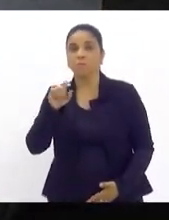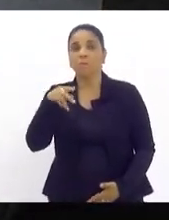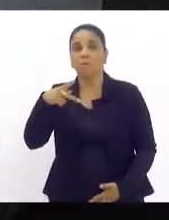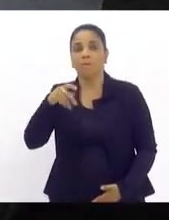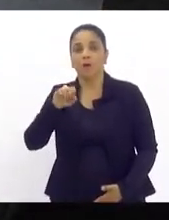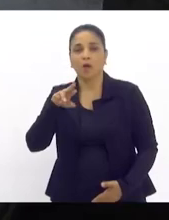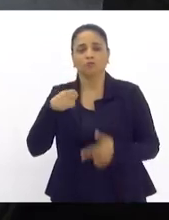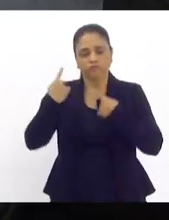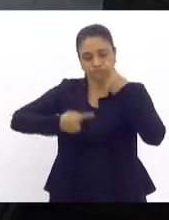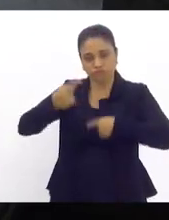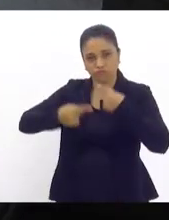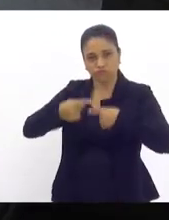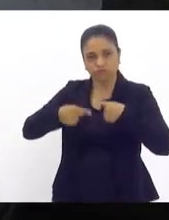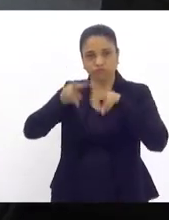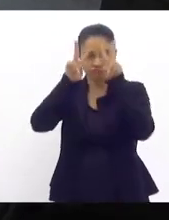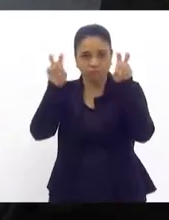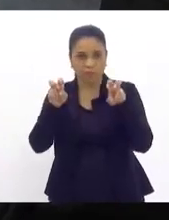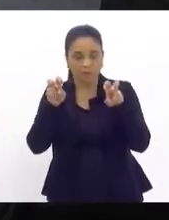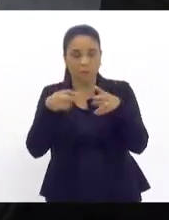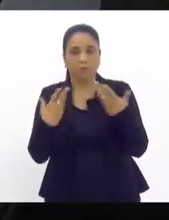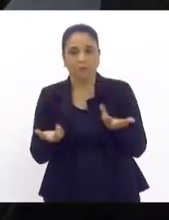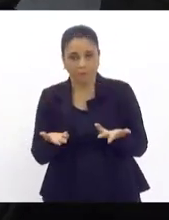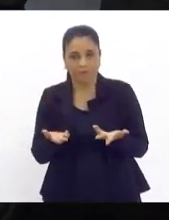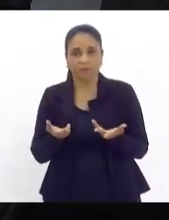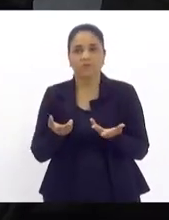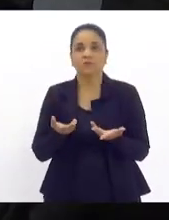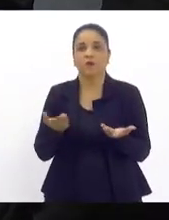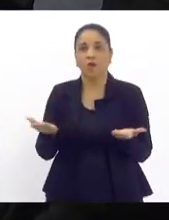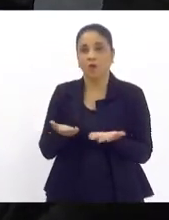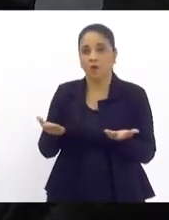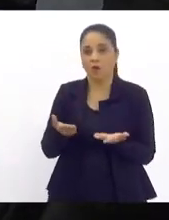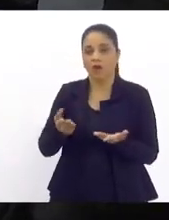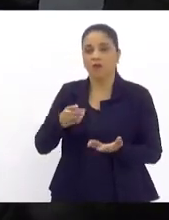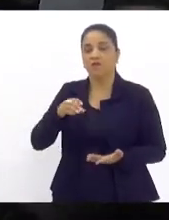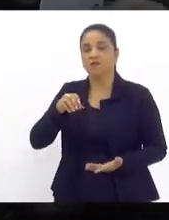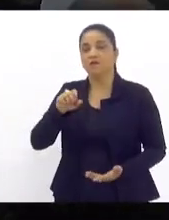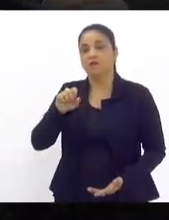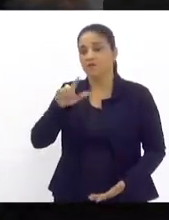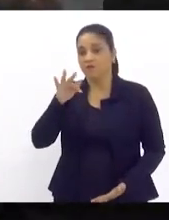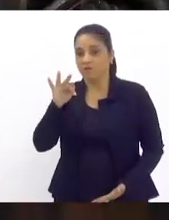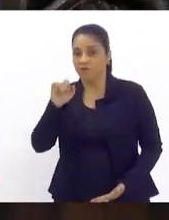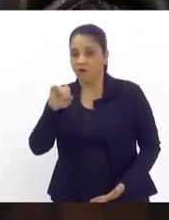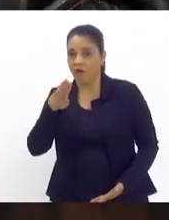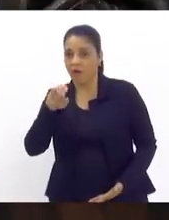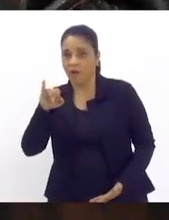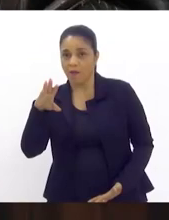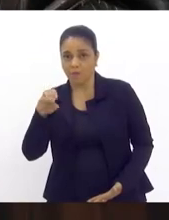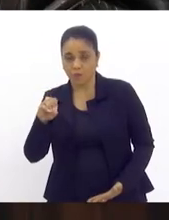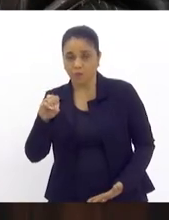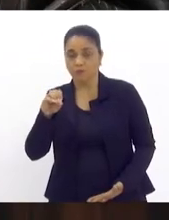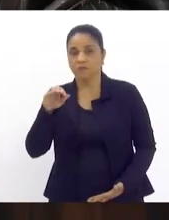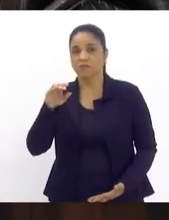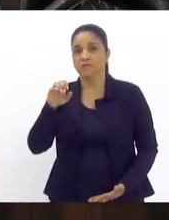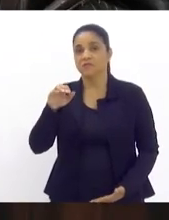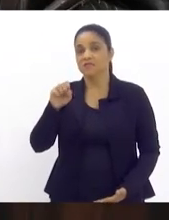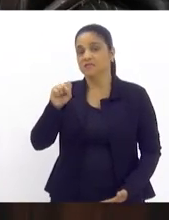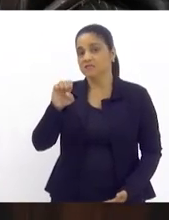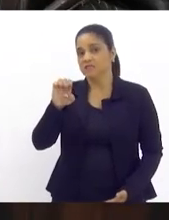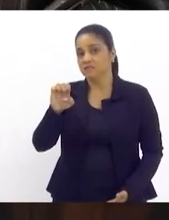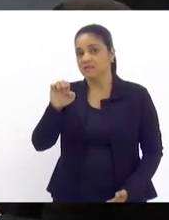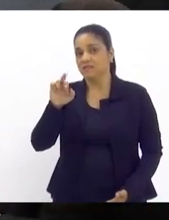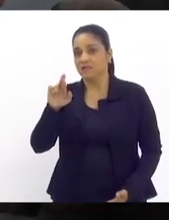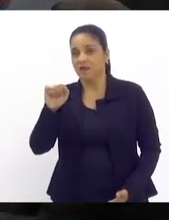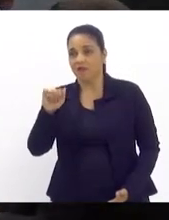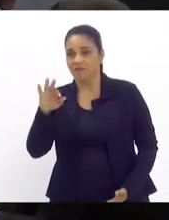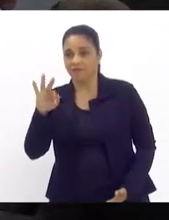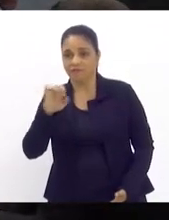Flávio Serafim, professor, quer discutir a matéria? Deputado Flávio Serafim, para discutir a matéria. Pela ordem, deputado, minutinho só, Flávio. É só uma